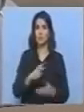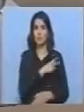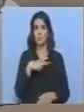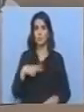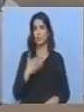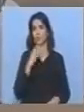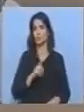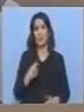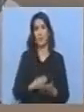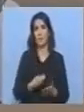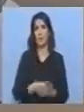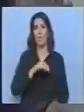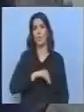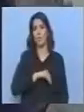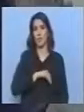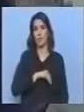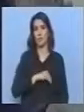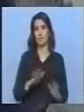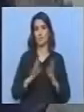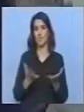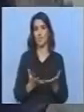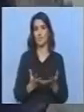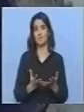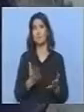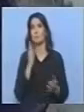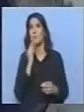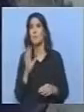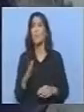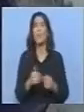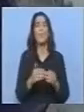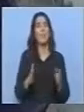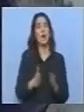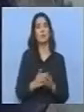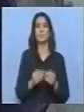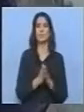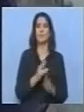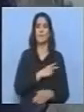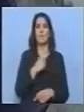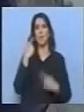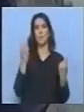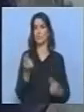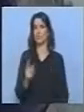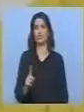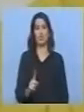chega para o pagamento de salários. Na generalidade, eu diria que em quase todas as universidades públicas. Mas as universidades